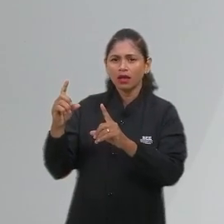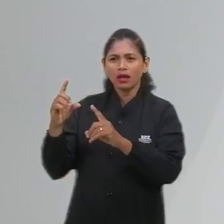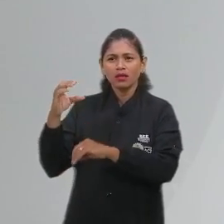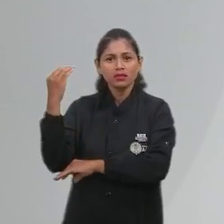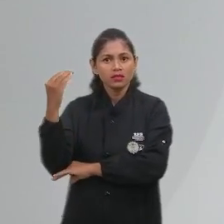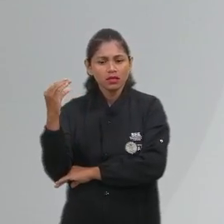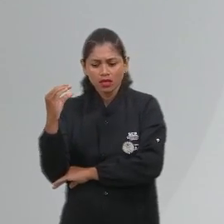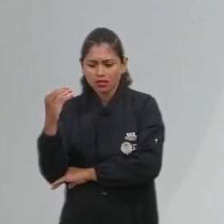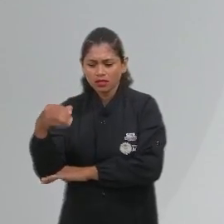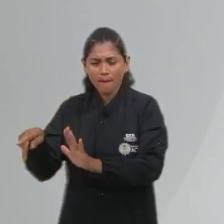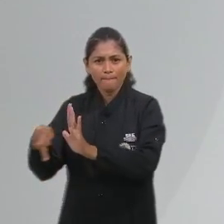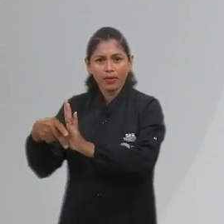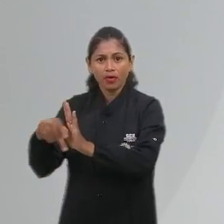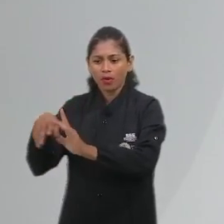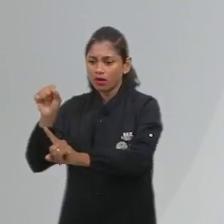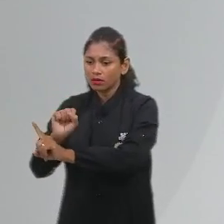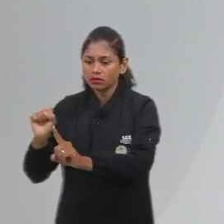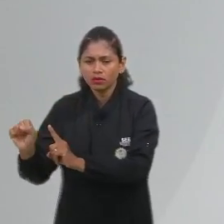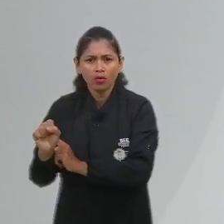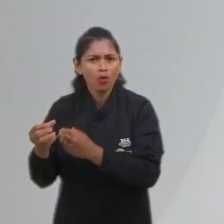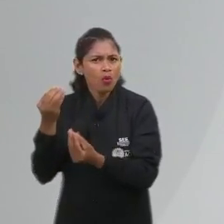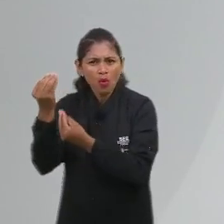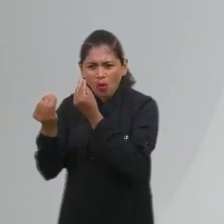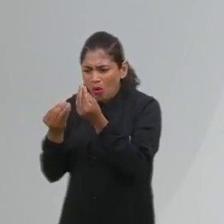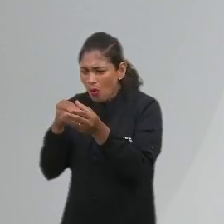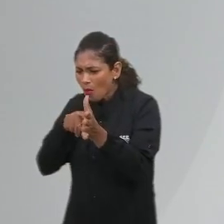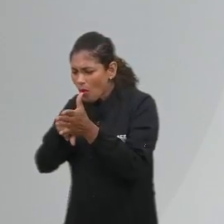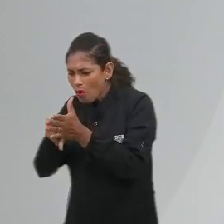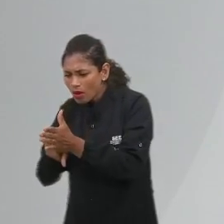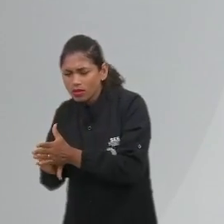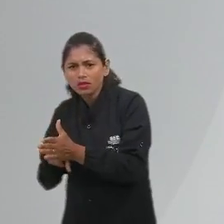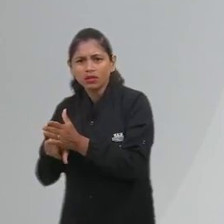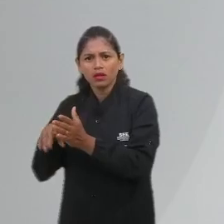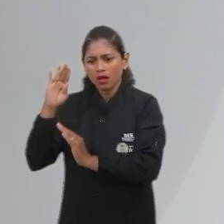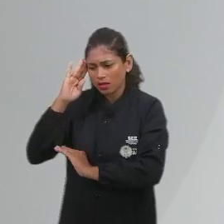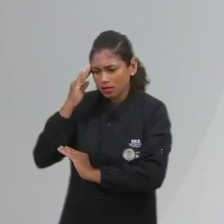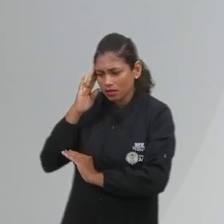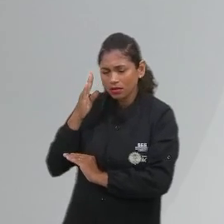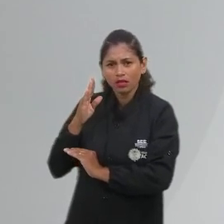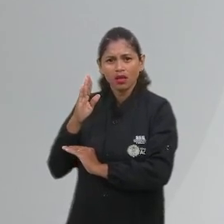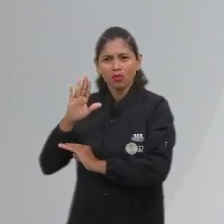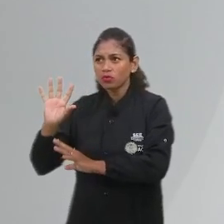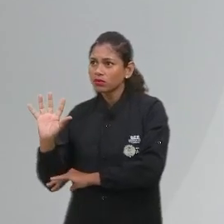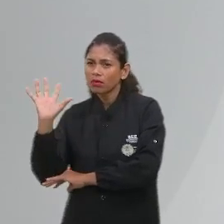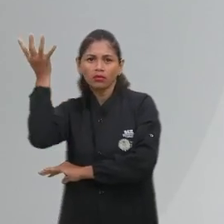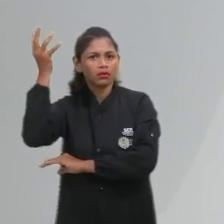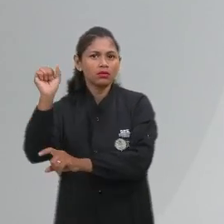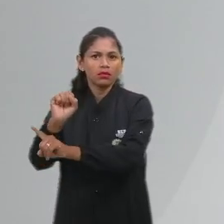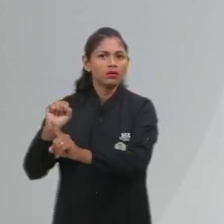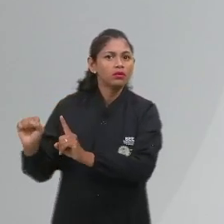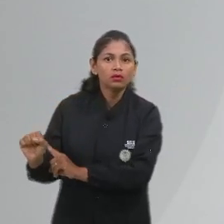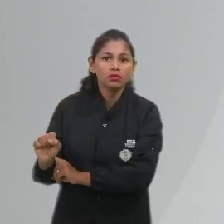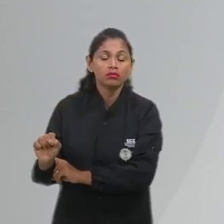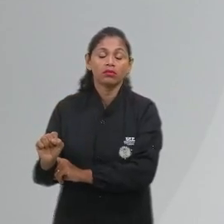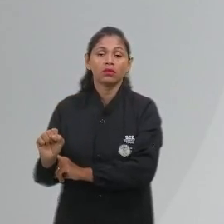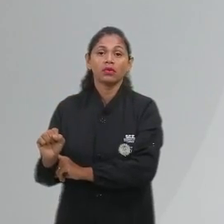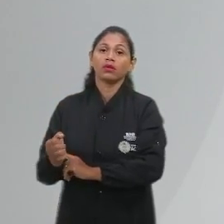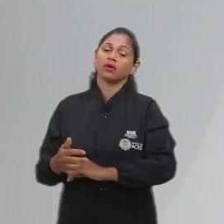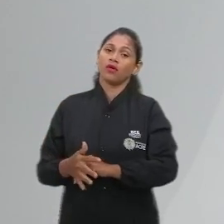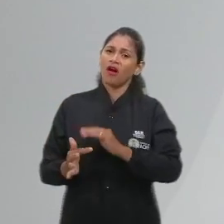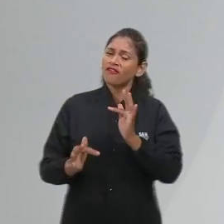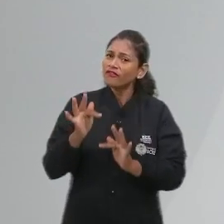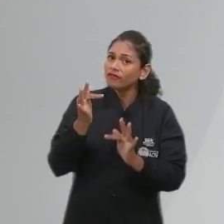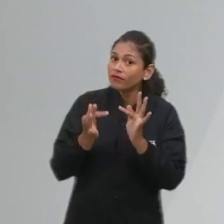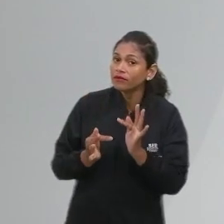sociedade, como que nós analisamos, como que nós interpretamos os fenômenos sociais? Se a física,